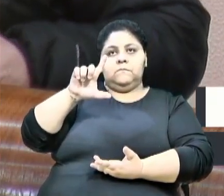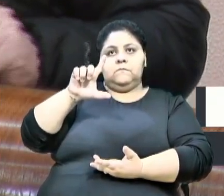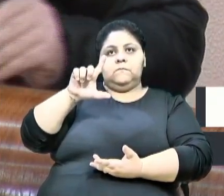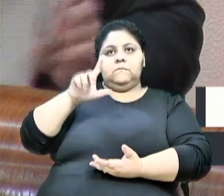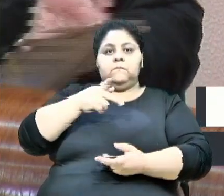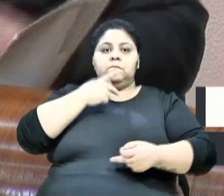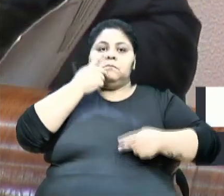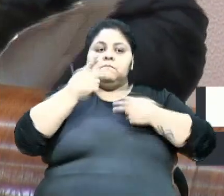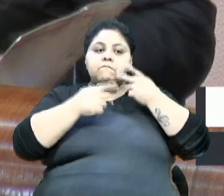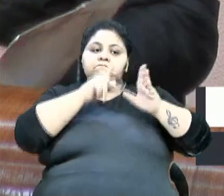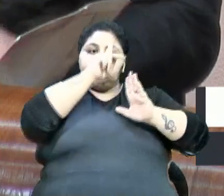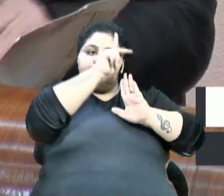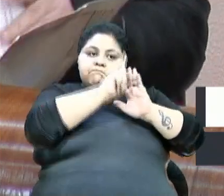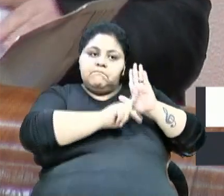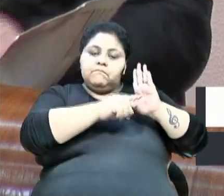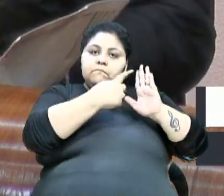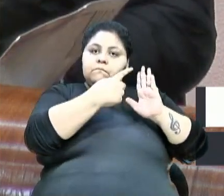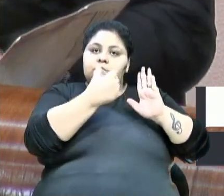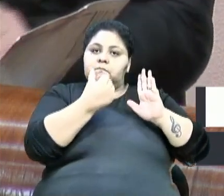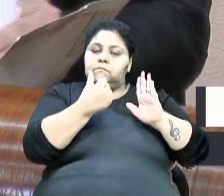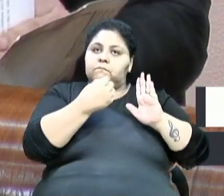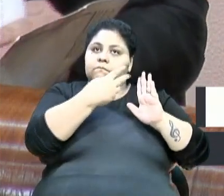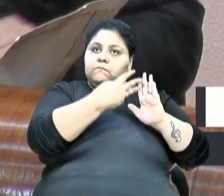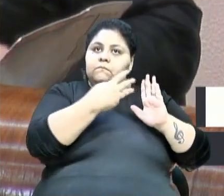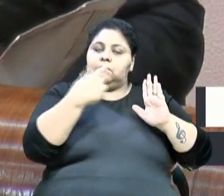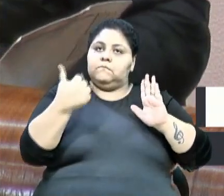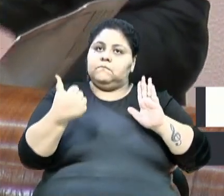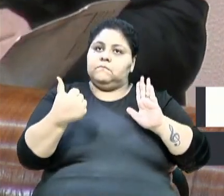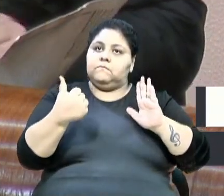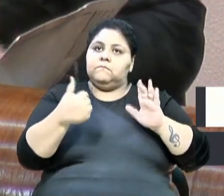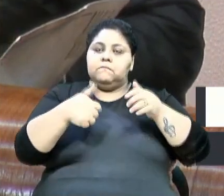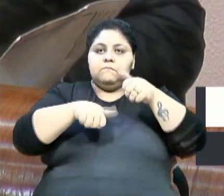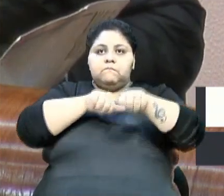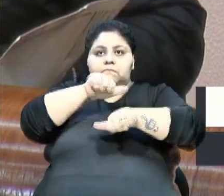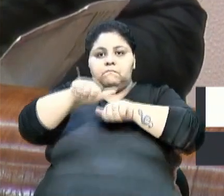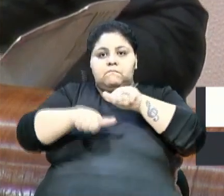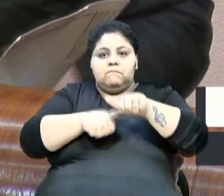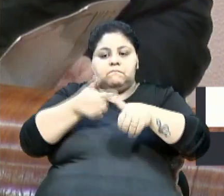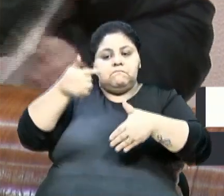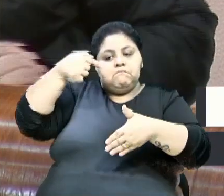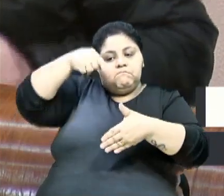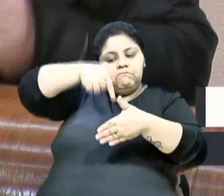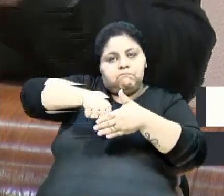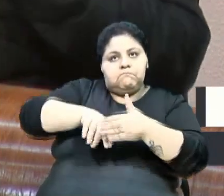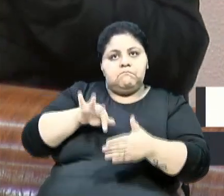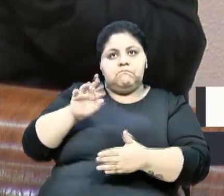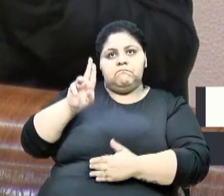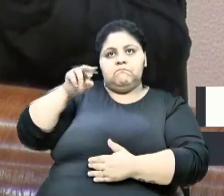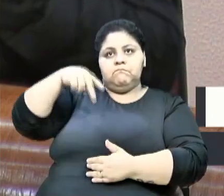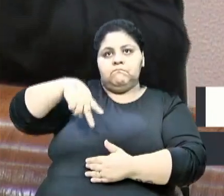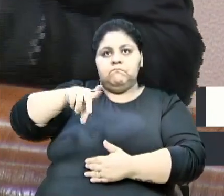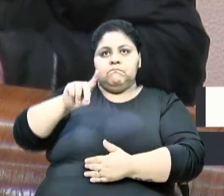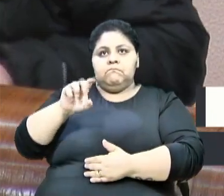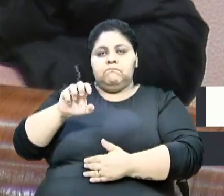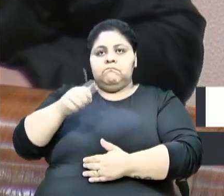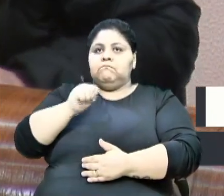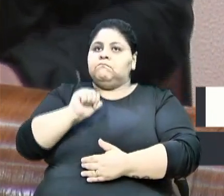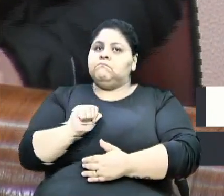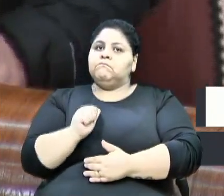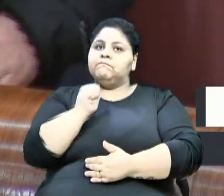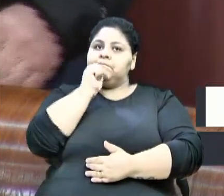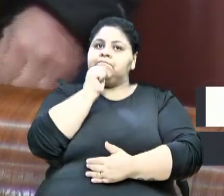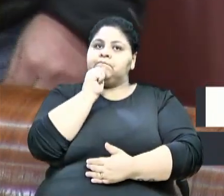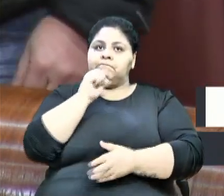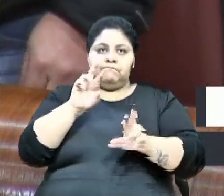sobre o projeto 131/2023, a reformulação do Fundel. Portanto, suspendo a sessão